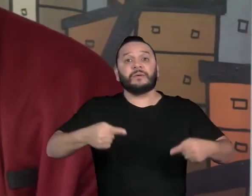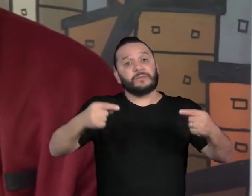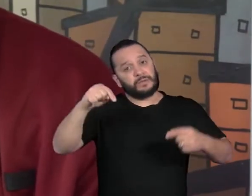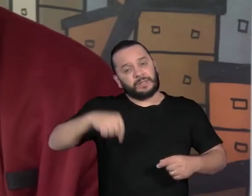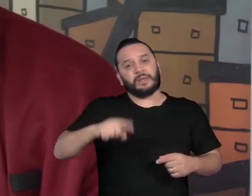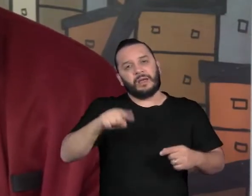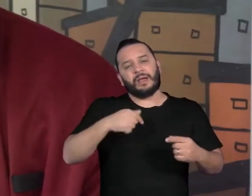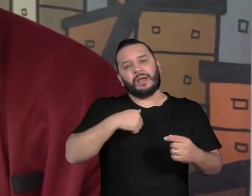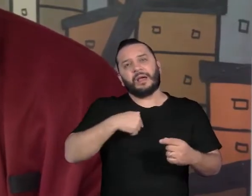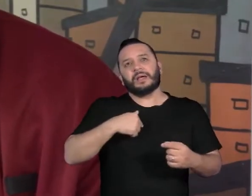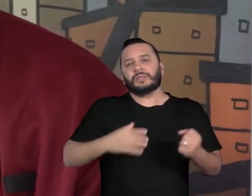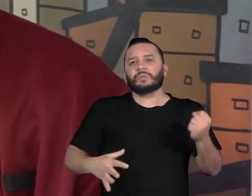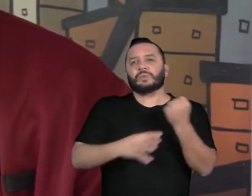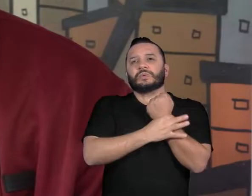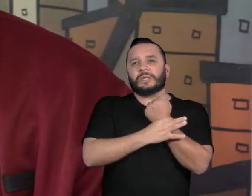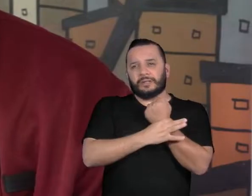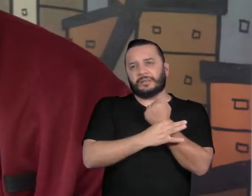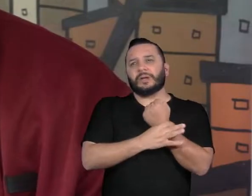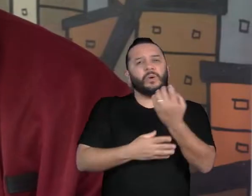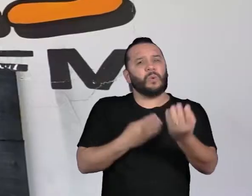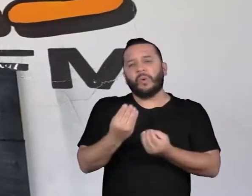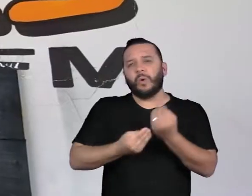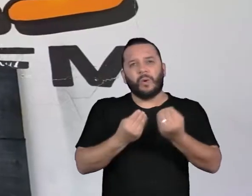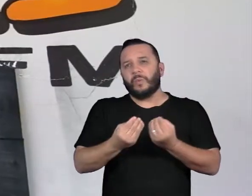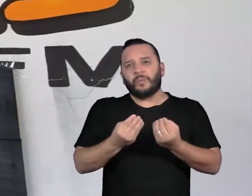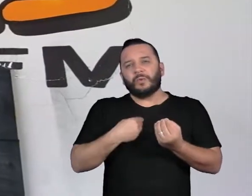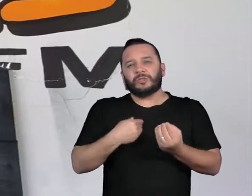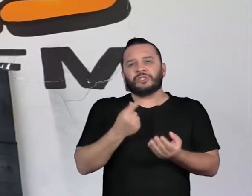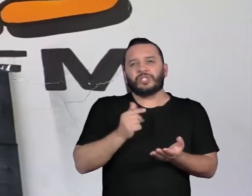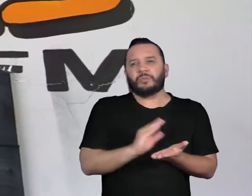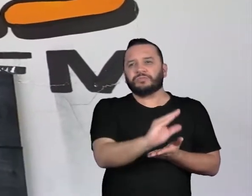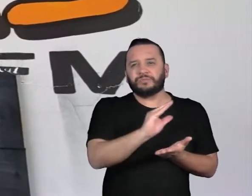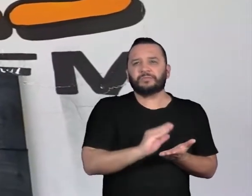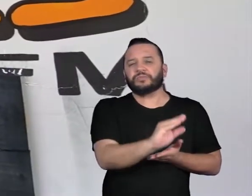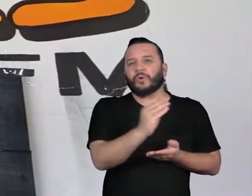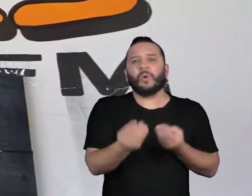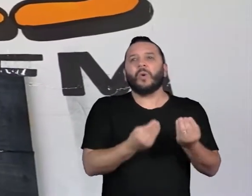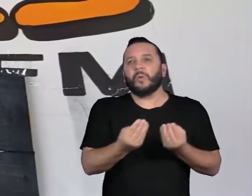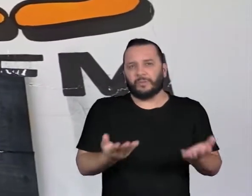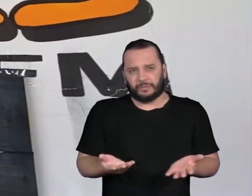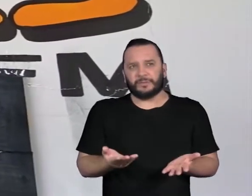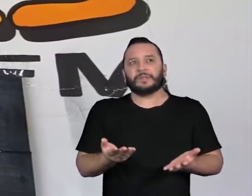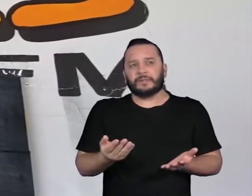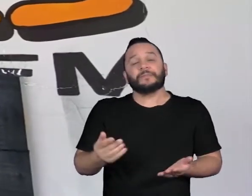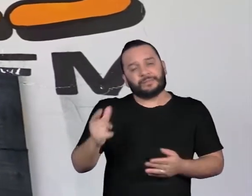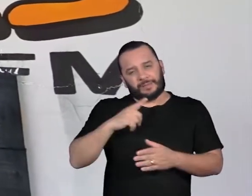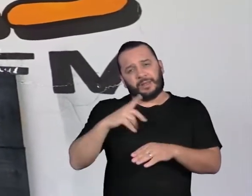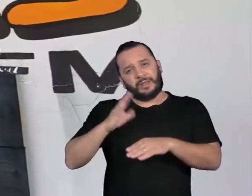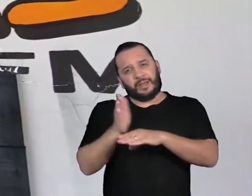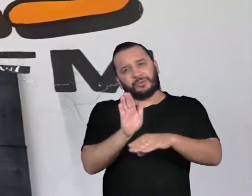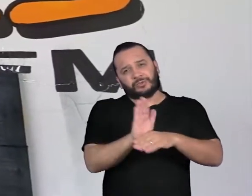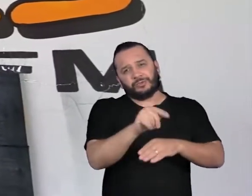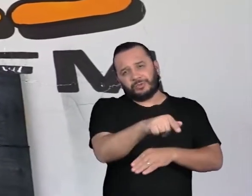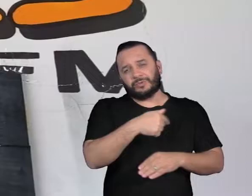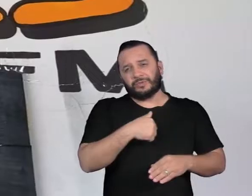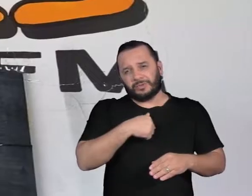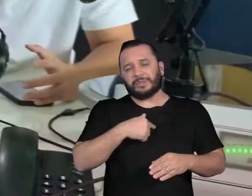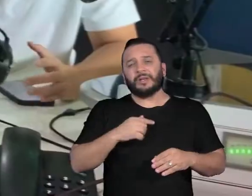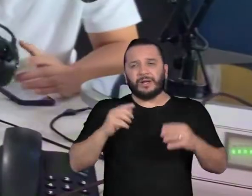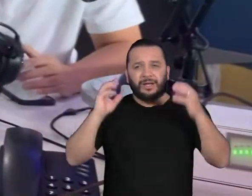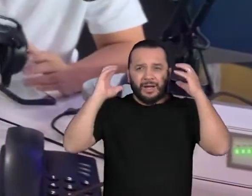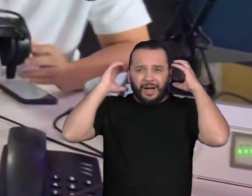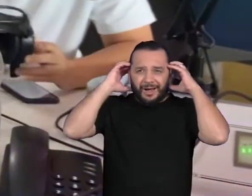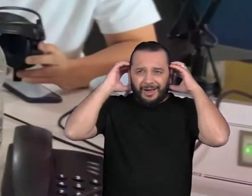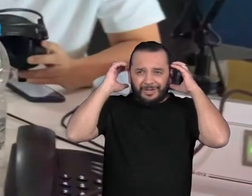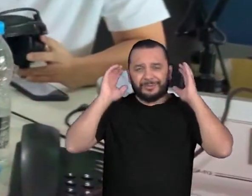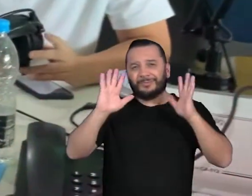né? Como a gente manter a rádio, né? A gente conseguiu a legalização da rádio, mas a lei não te dá condições de você sobreviver.